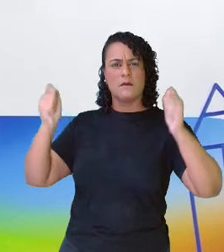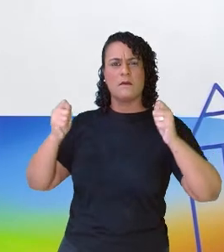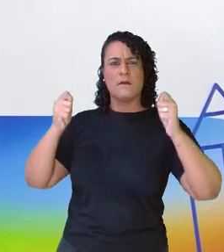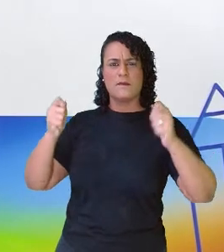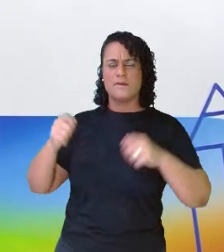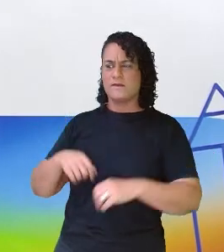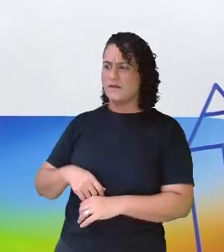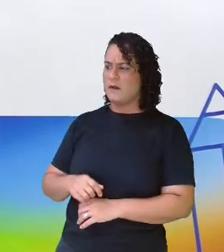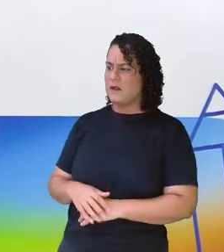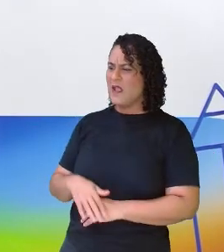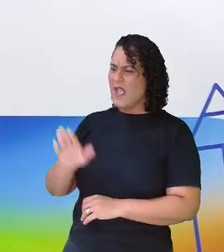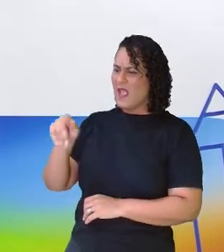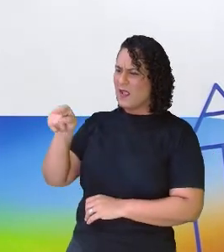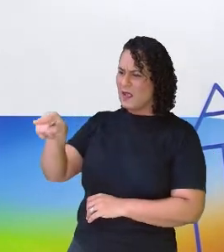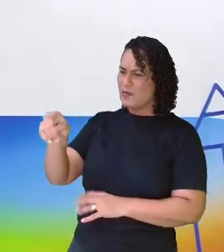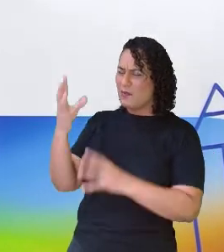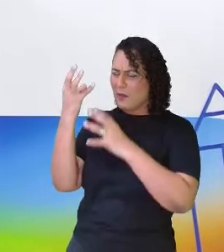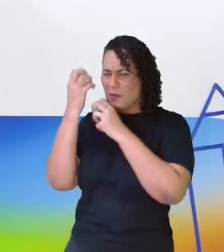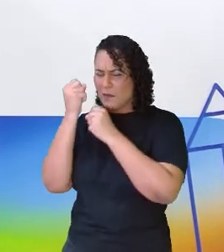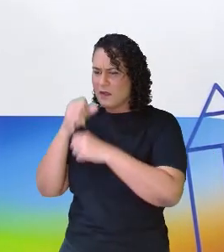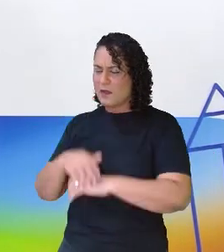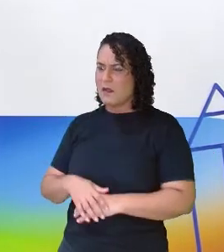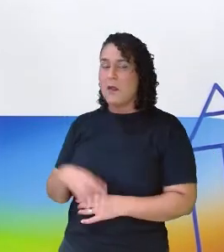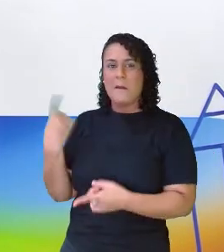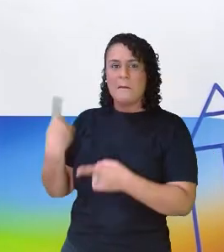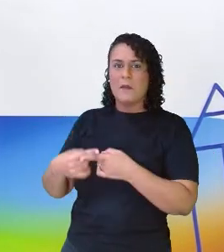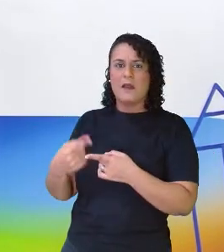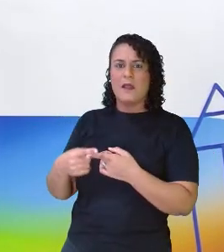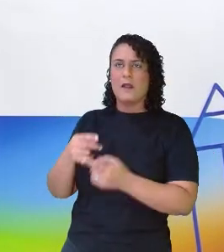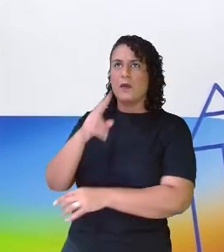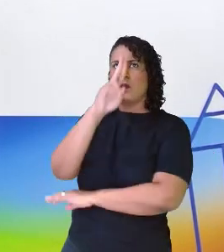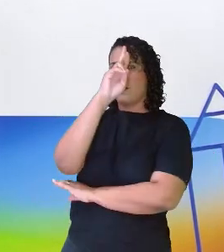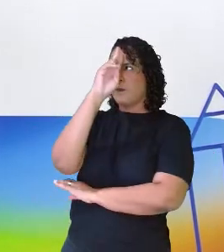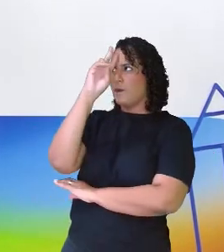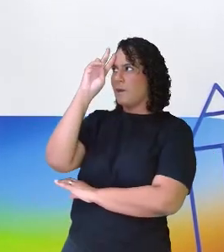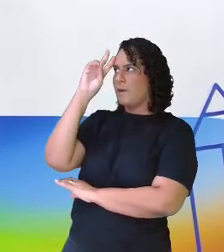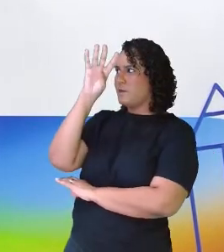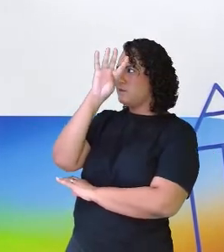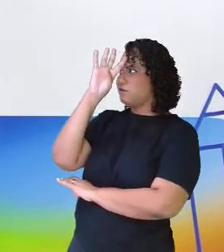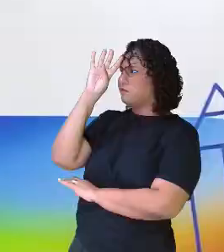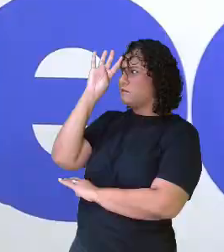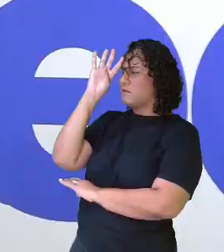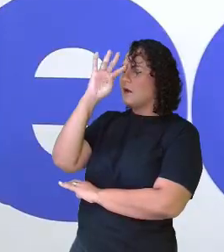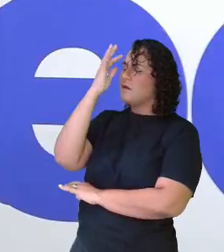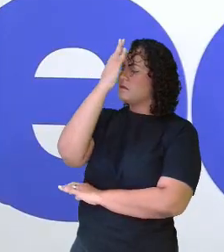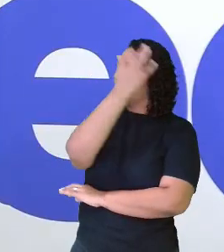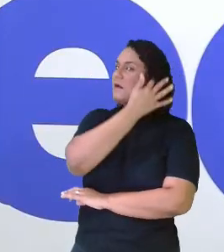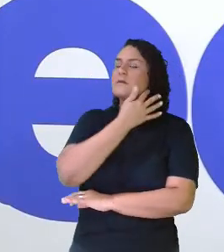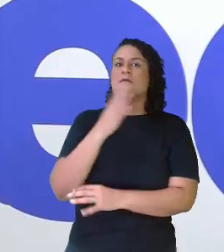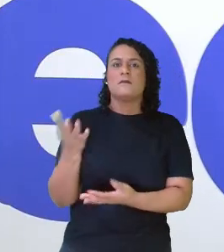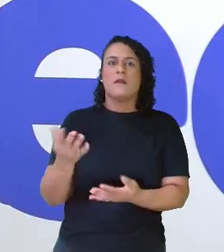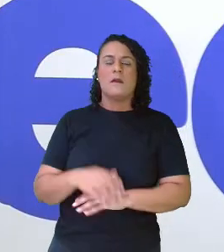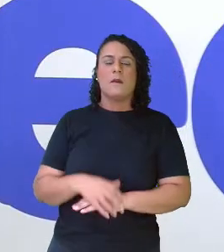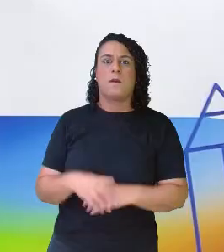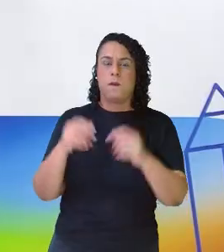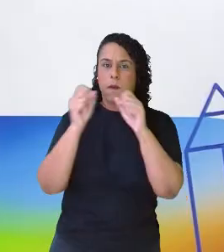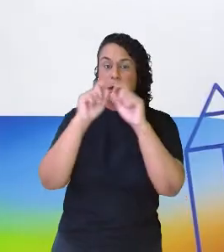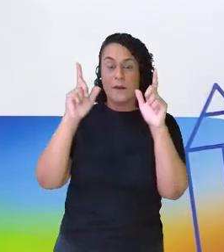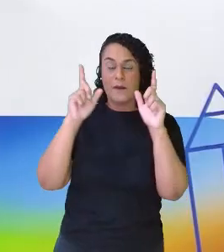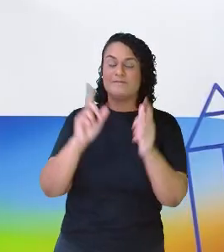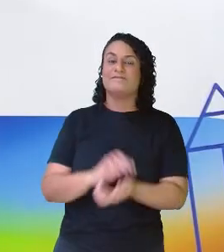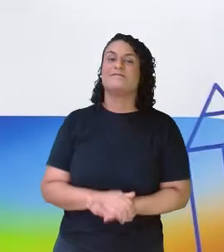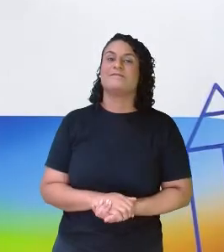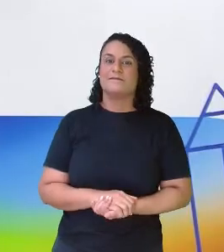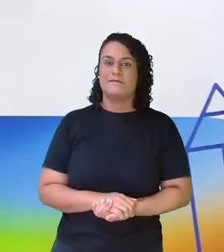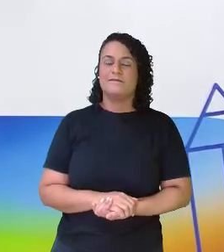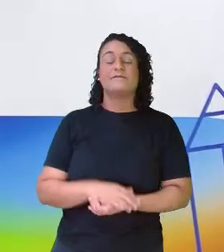menino, tá dormindo, é? Que a pessoa não tá prestando atenção, professora Márcia. Já usou essa expressão? Já sim, né? Já. A